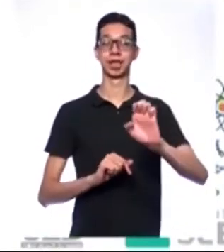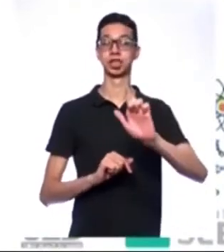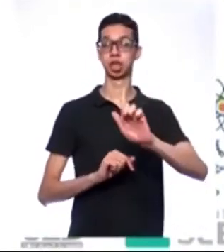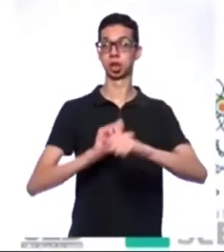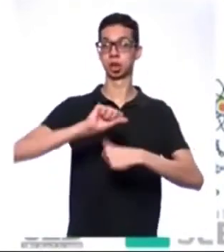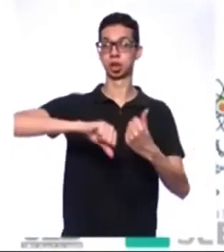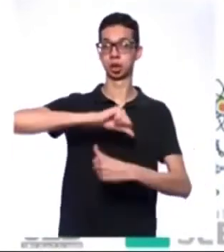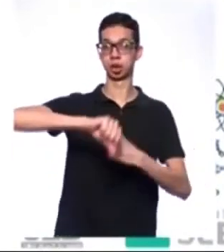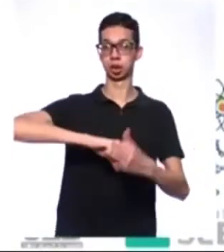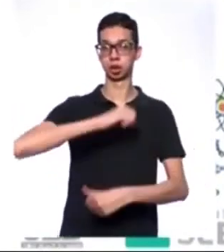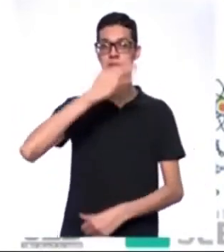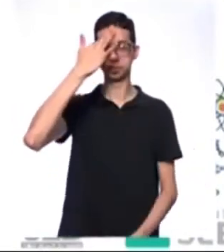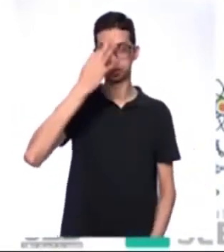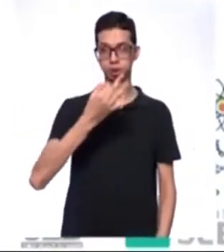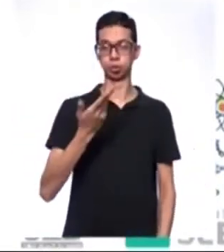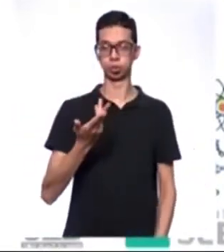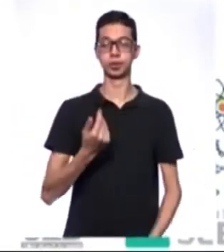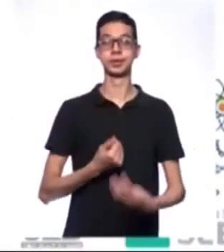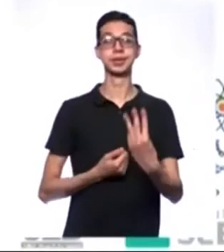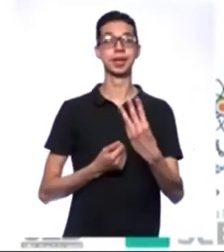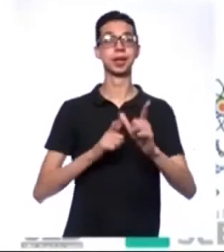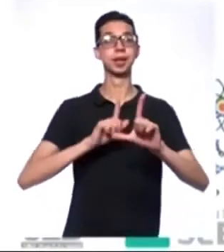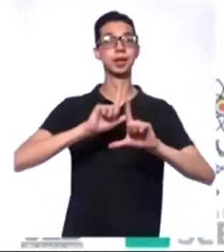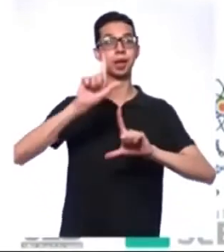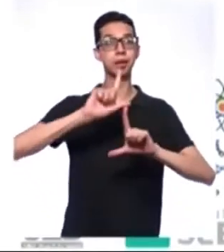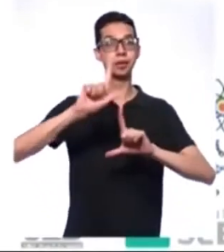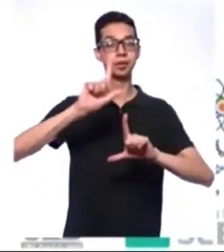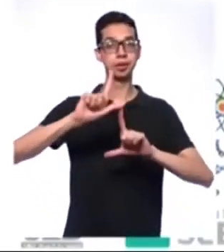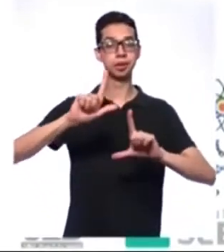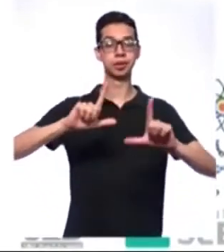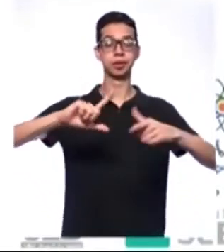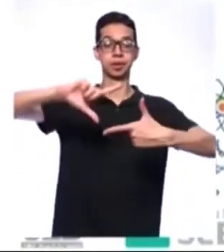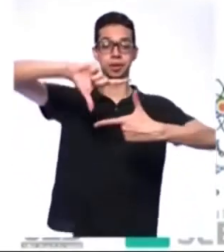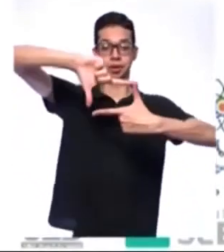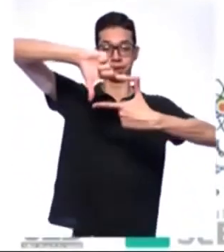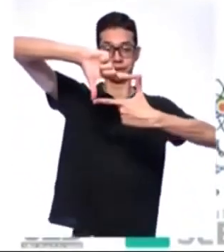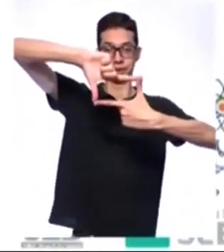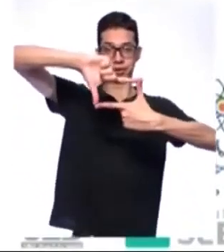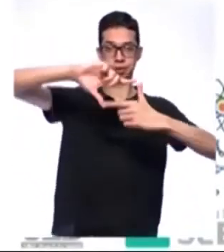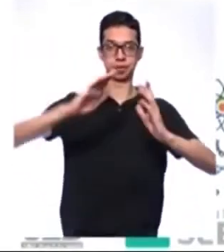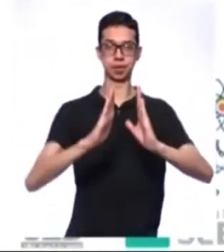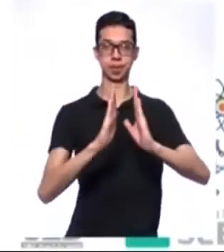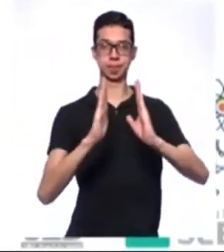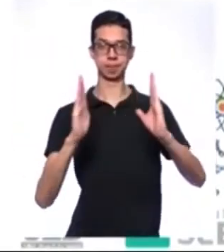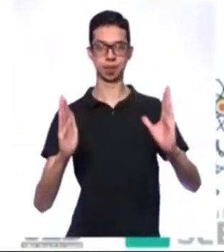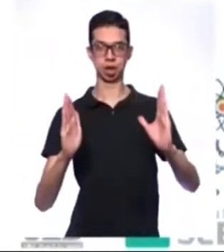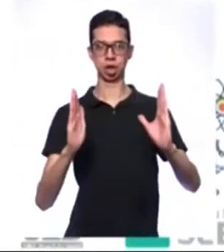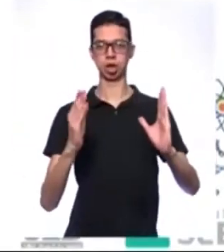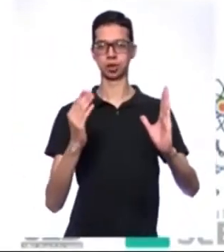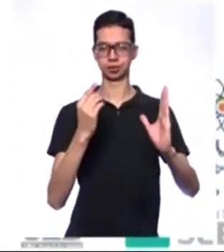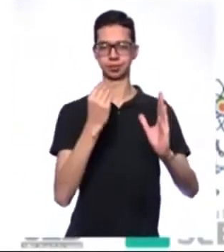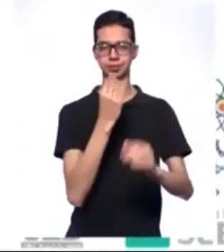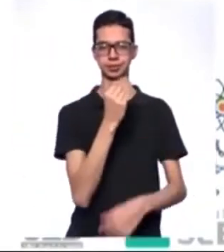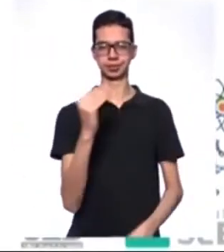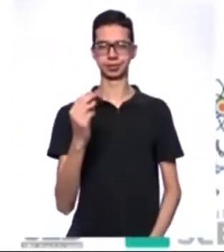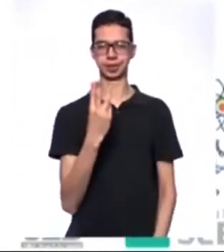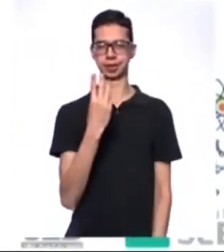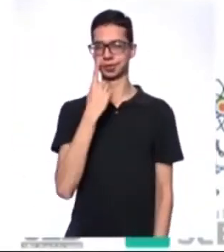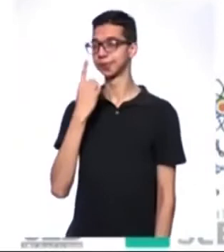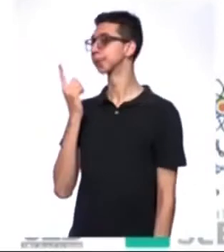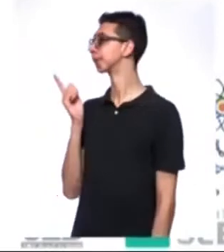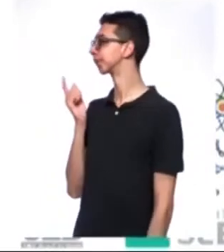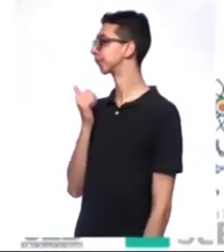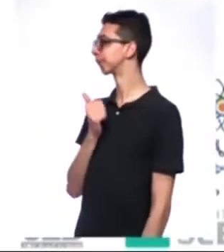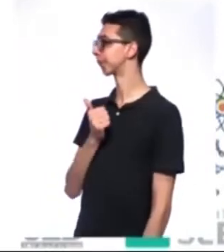e e do GT sabe das três letras que estão dentro desse botão beleza vamo aula ou 4